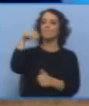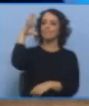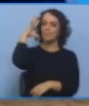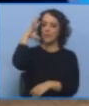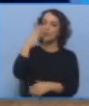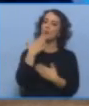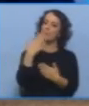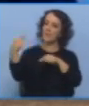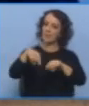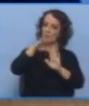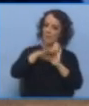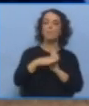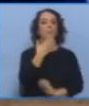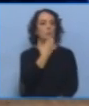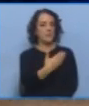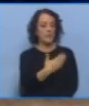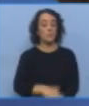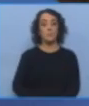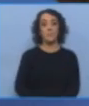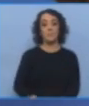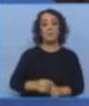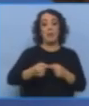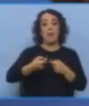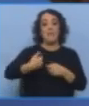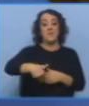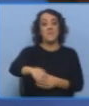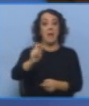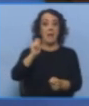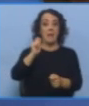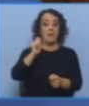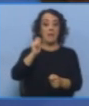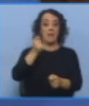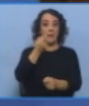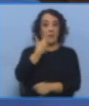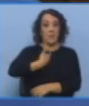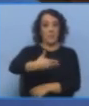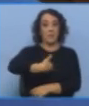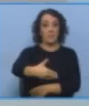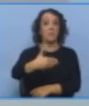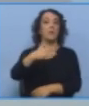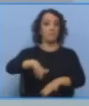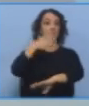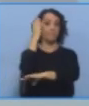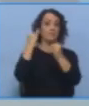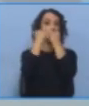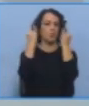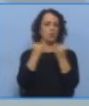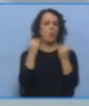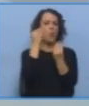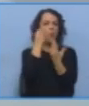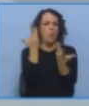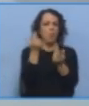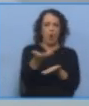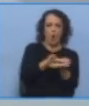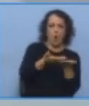Obrigado por estar neste programa. De facto, nas vésperas ou nas proximidades deste congresso internacional, olhar o negócio como uma